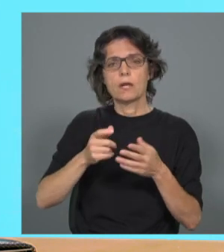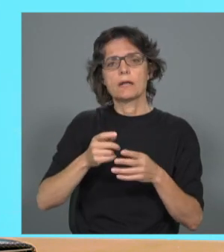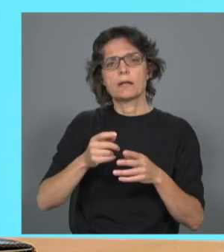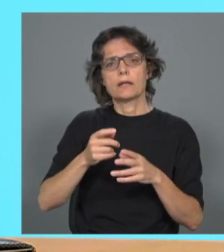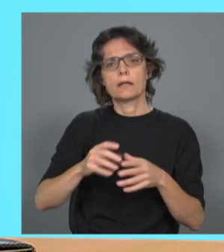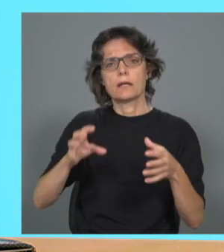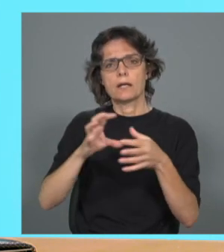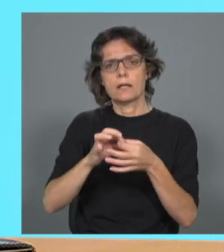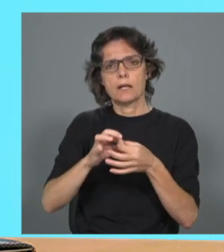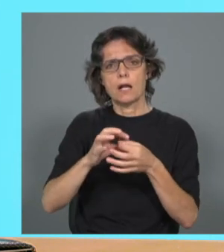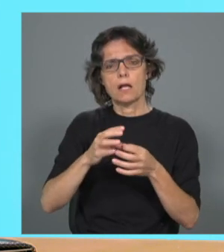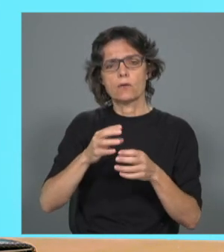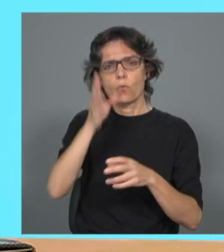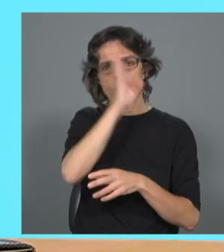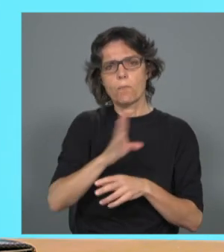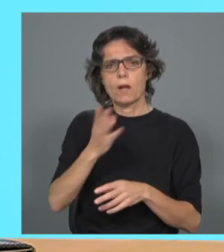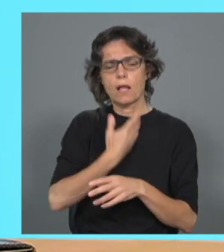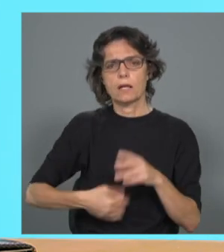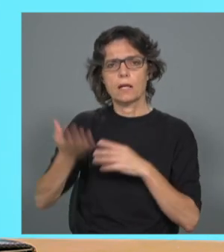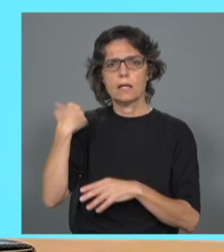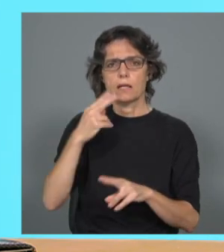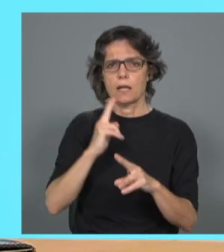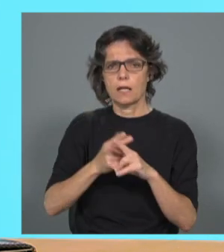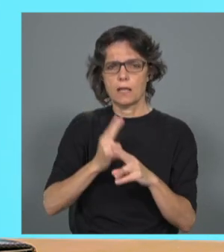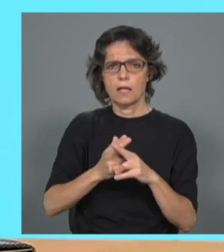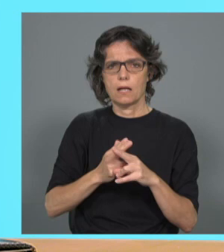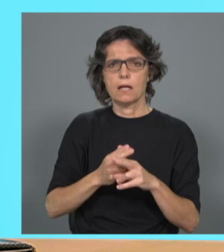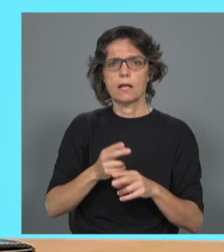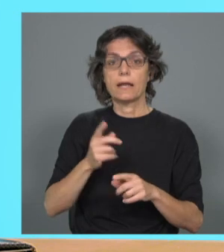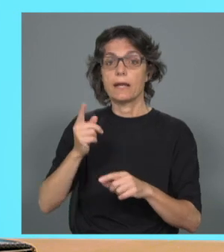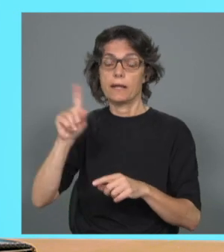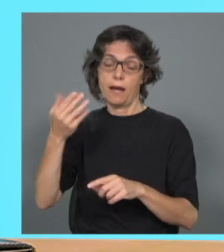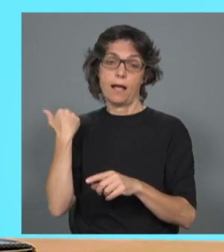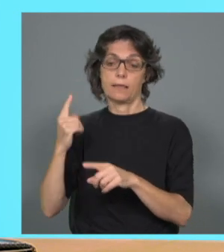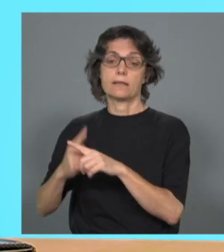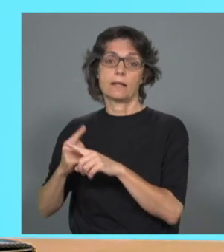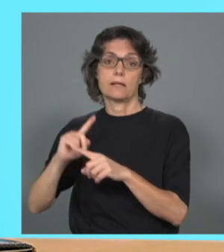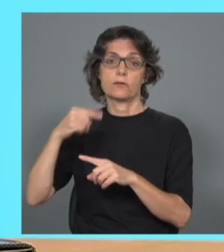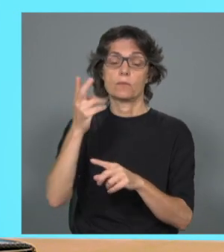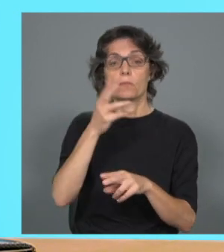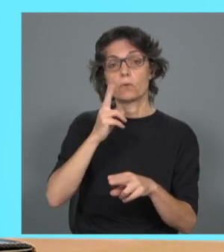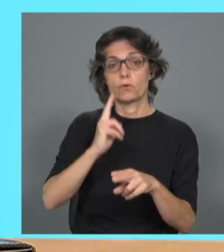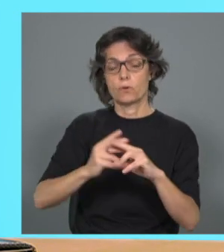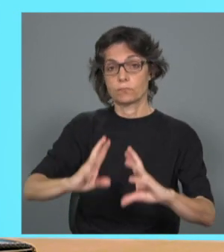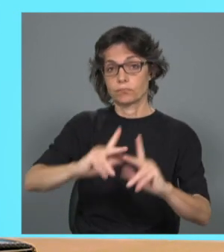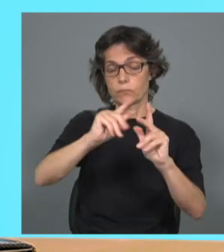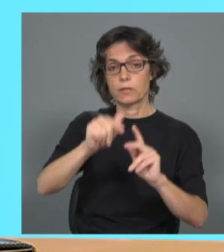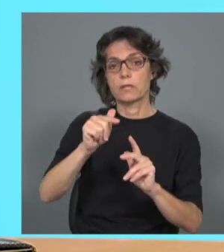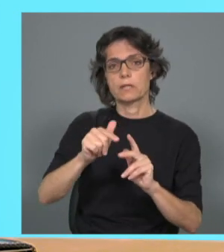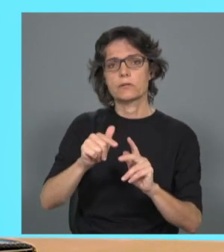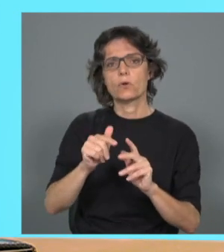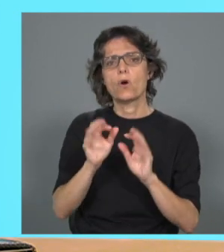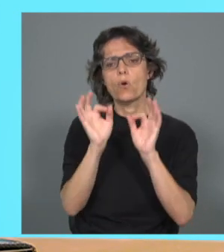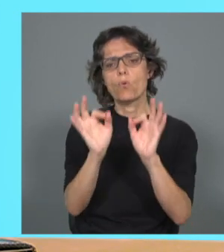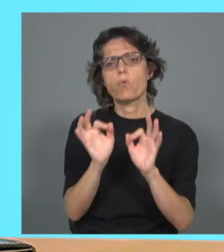depois desenvolve esse mito em Roma, o cuidar, que Heidegger, como quisermos, depois até traz